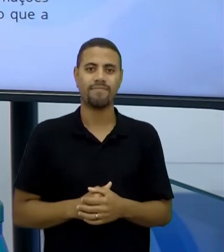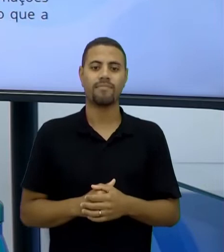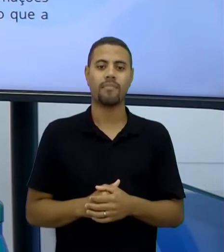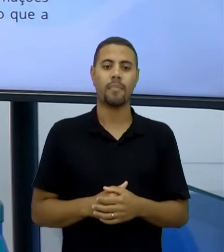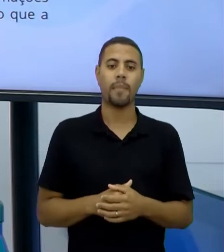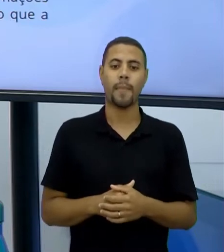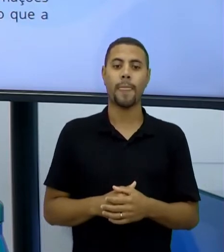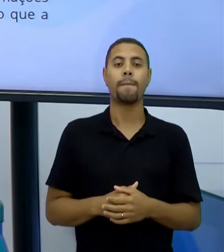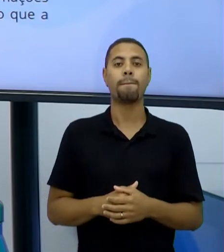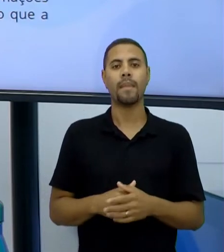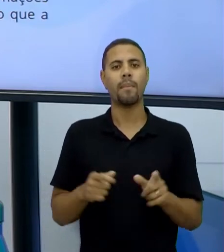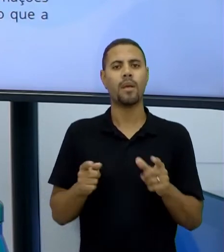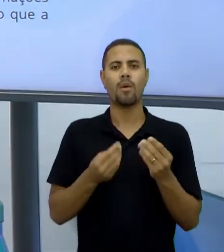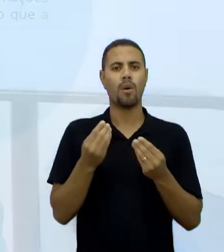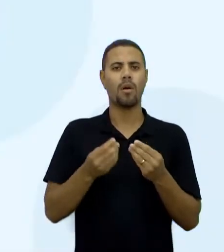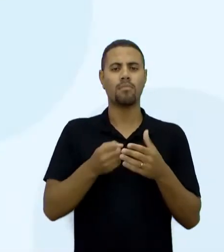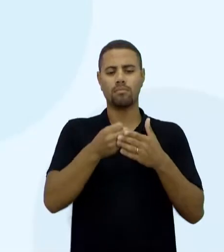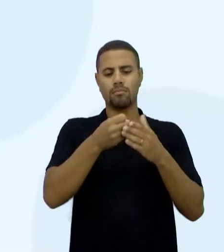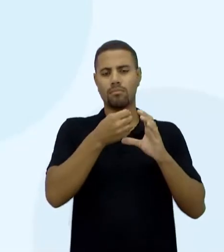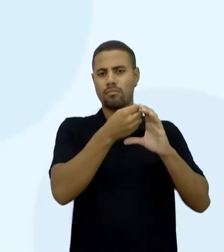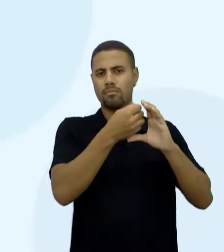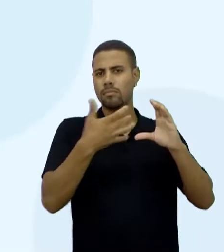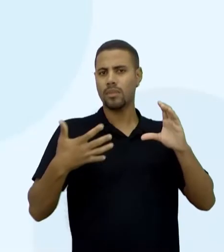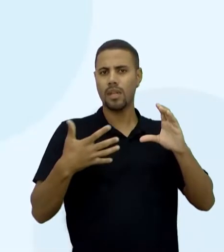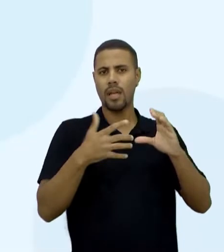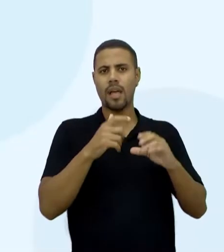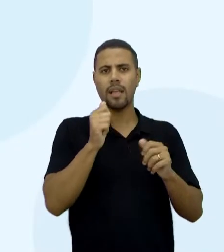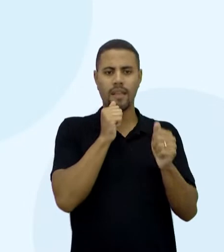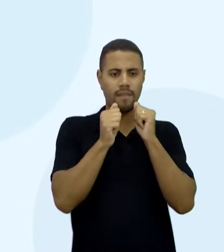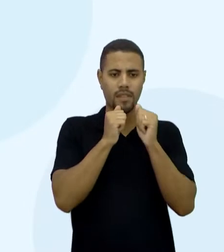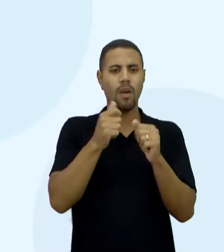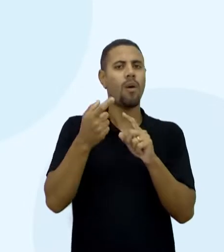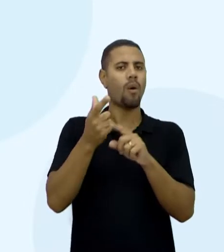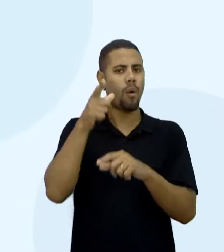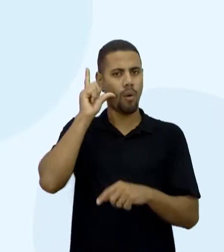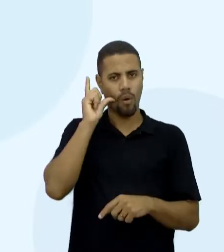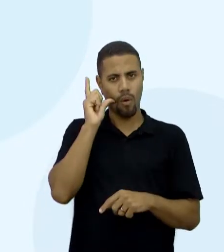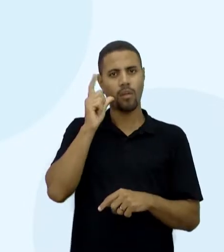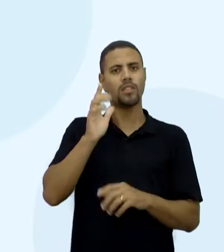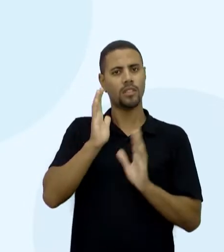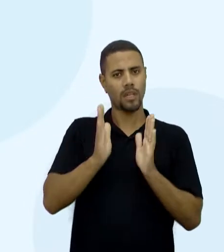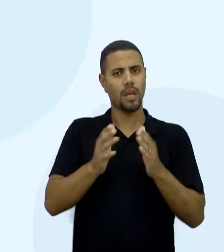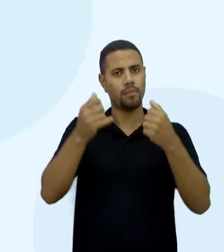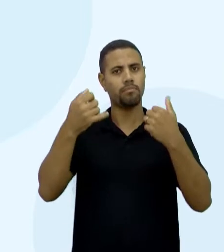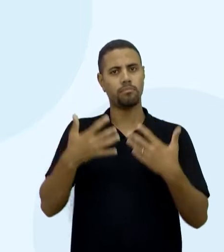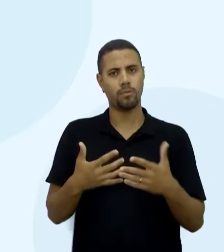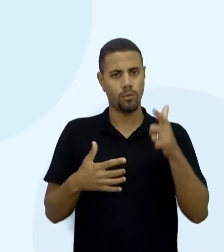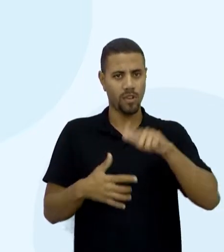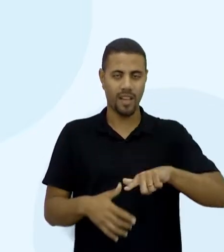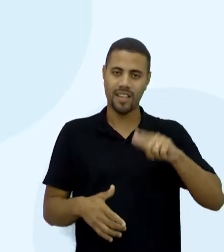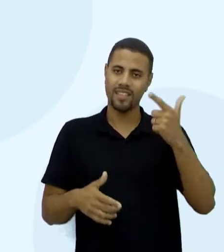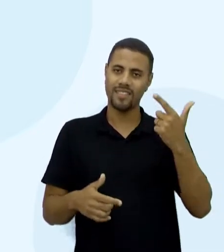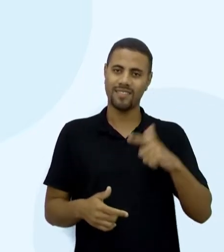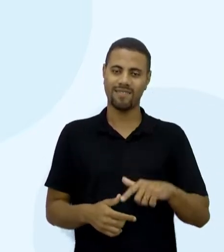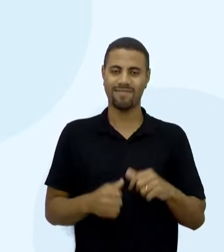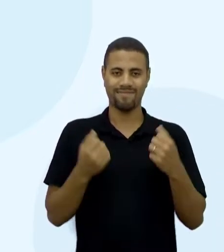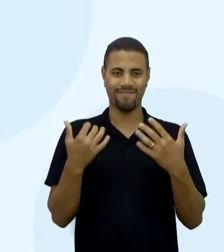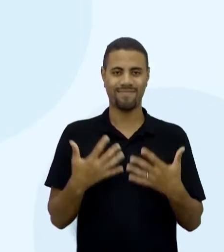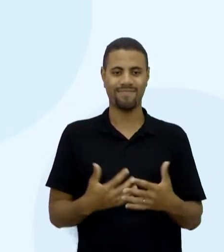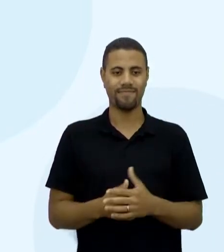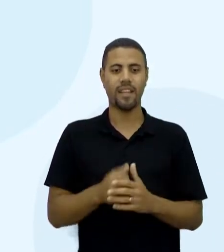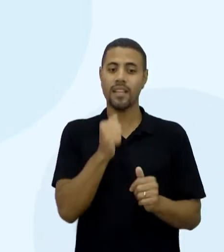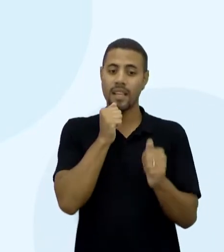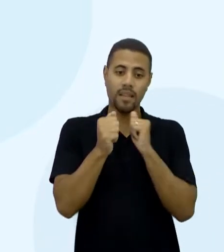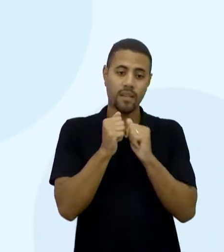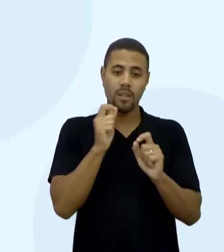Aí temos a definição de entrevista, que nós já vimos ontem, só vamos retomar aqui bem rapidinho. A entrevista é um gênero